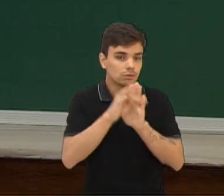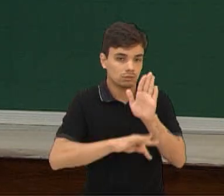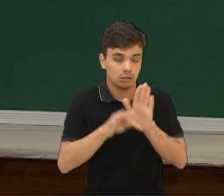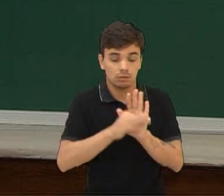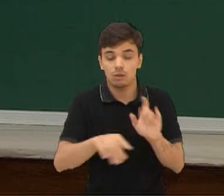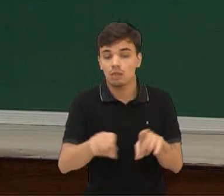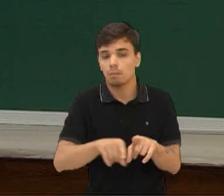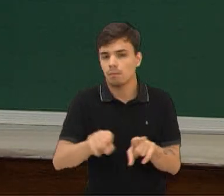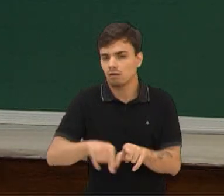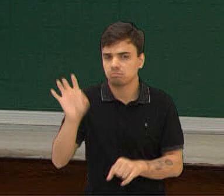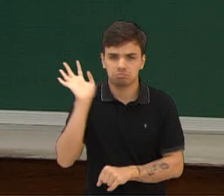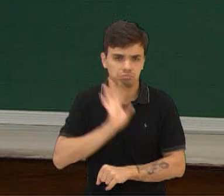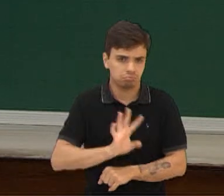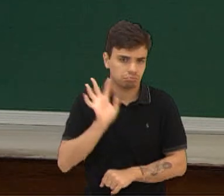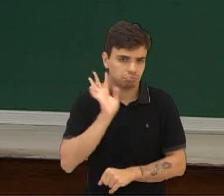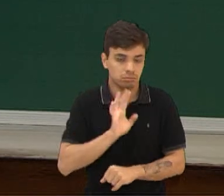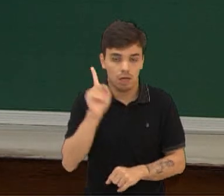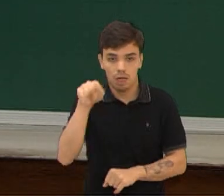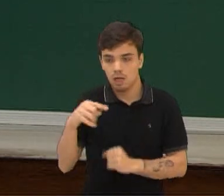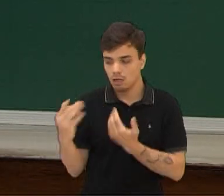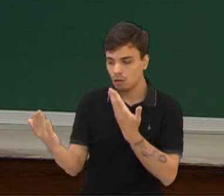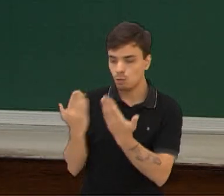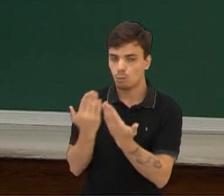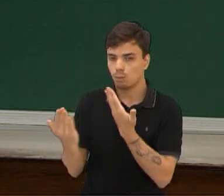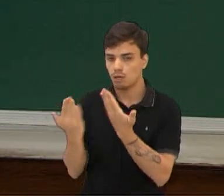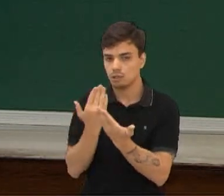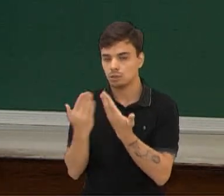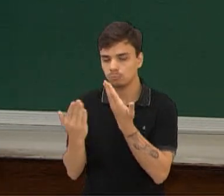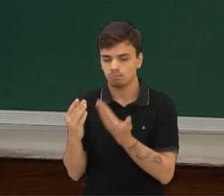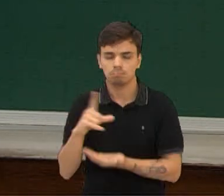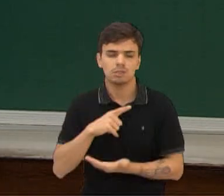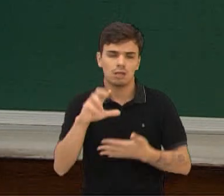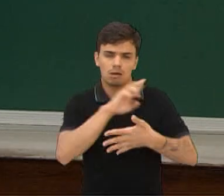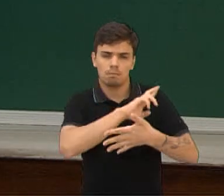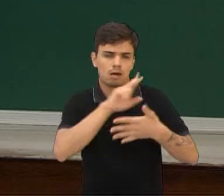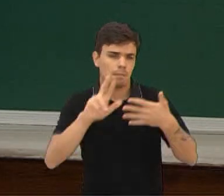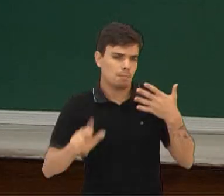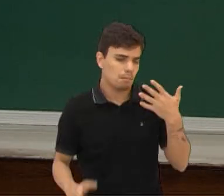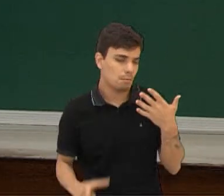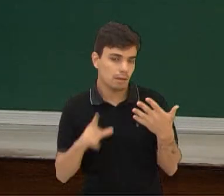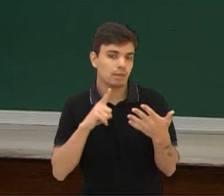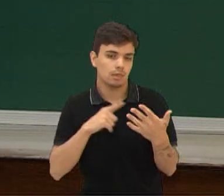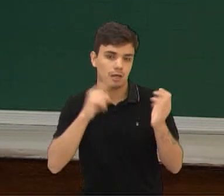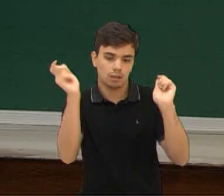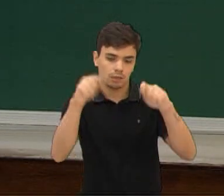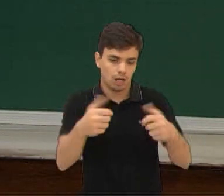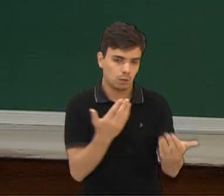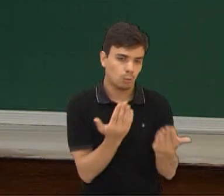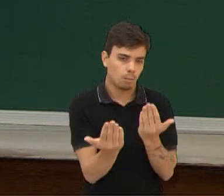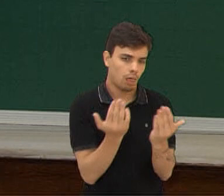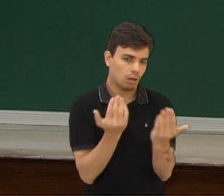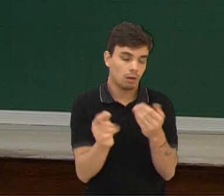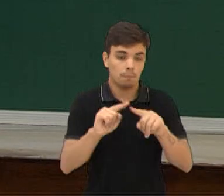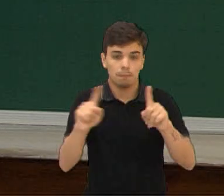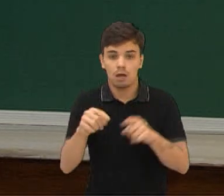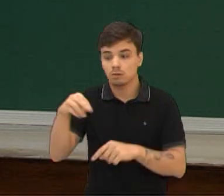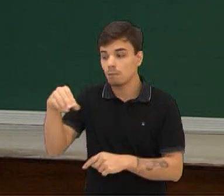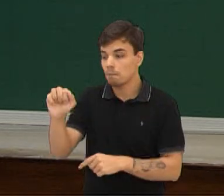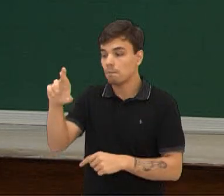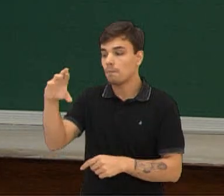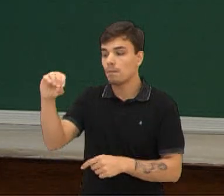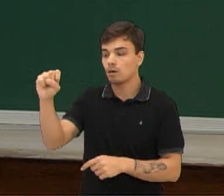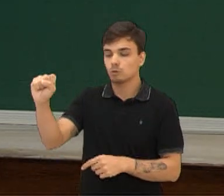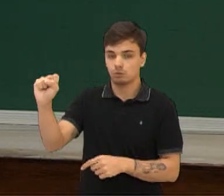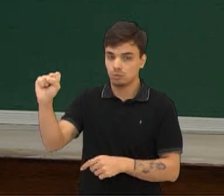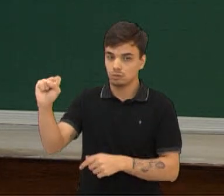muito legal, tá? É a comparação. Existem muitas coisas que a gente pode comparar, mas o Marcos Vinícius de